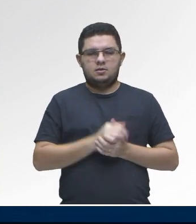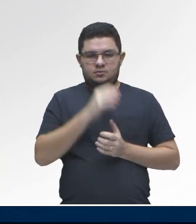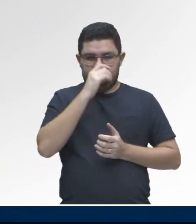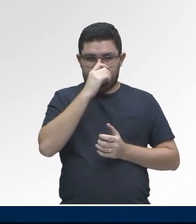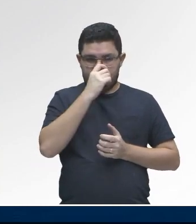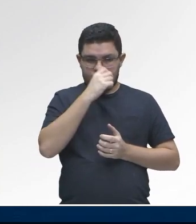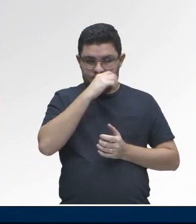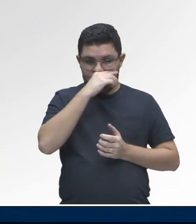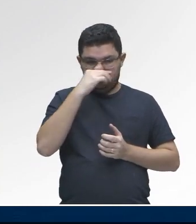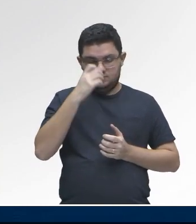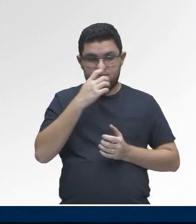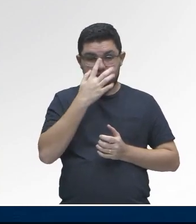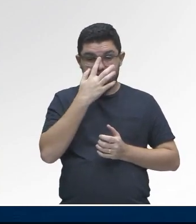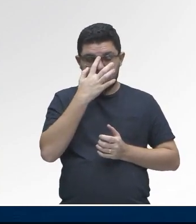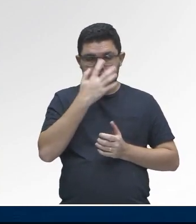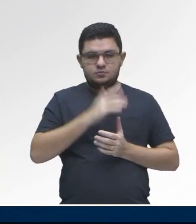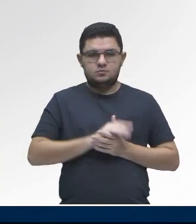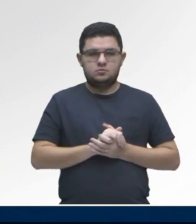o resultado